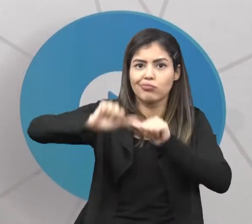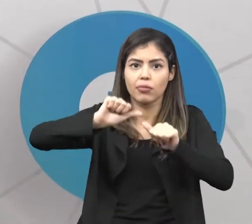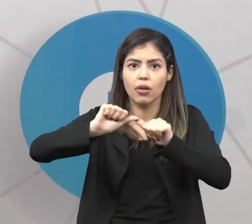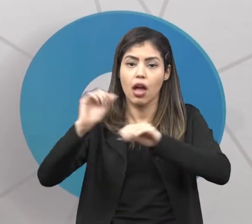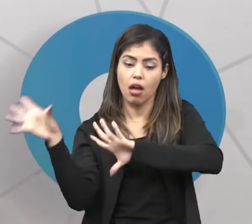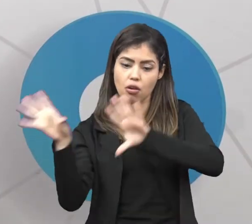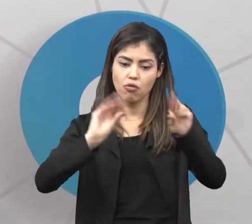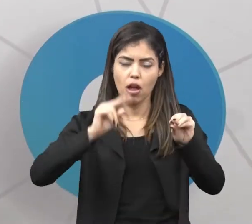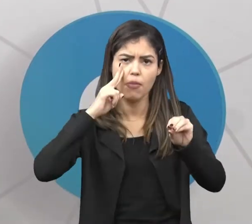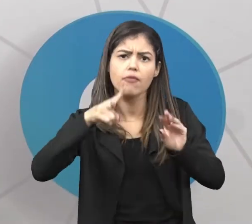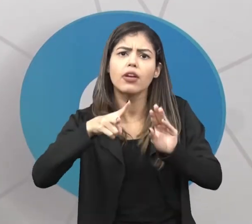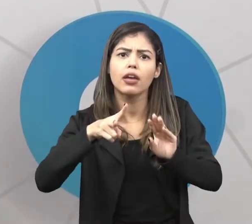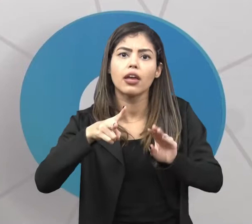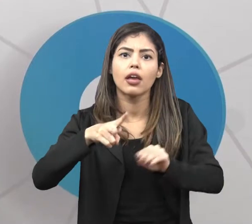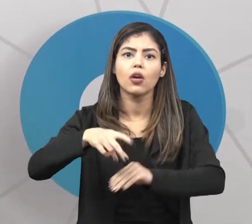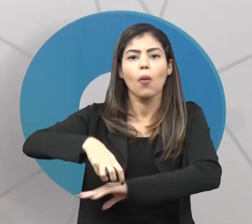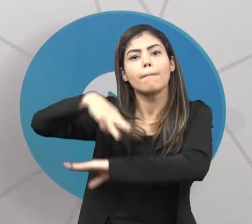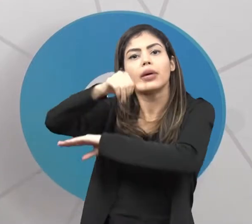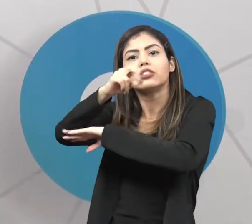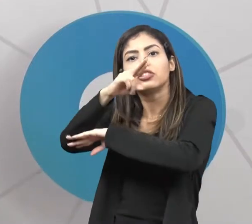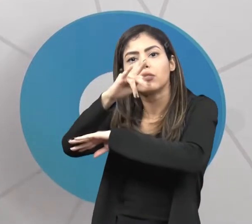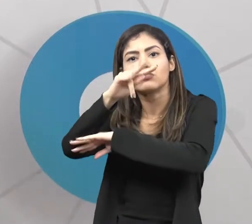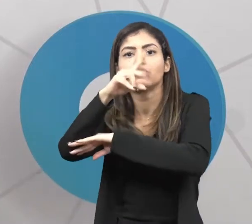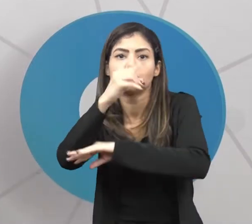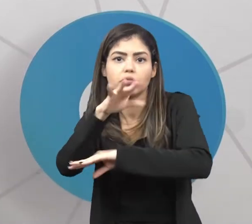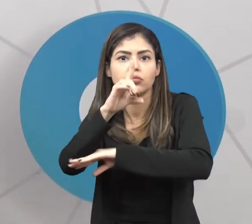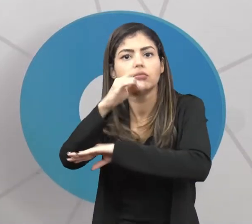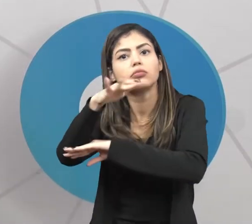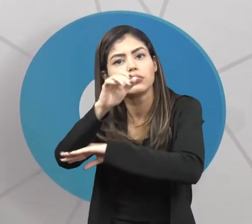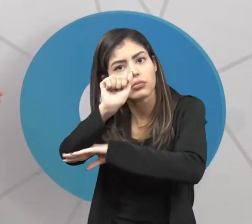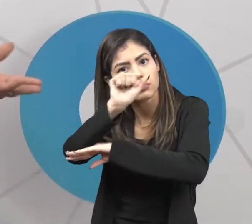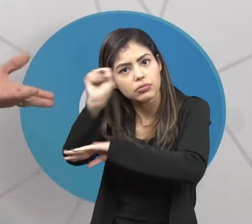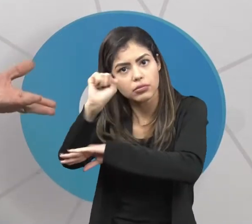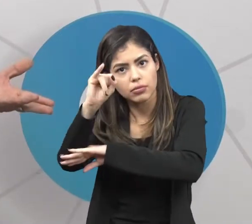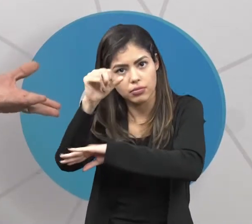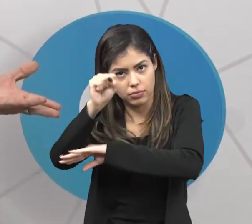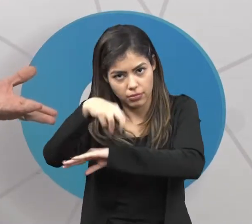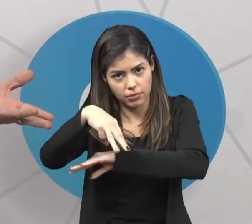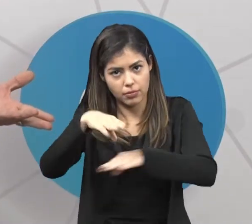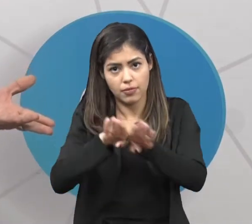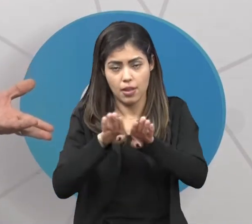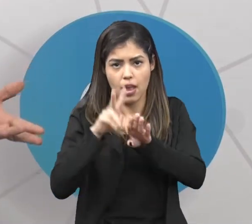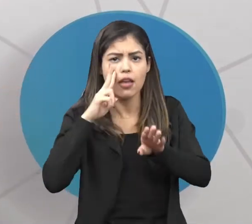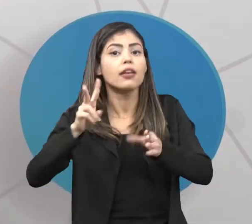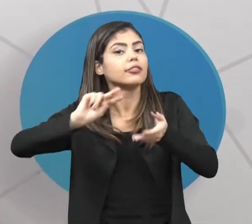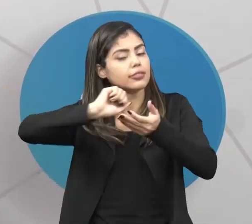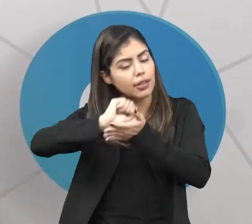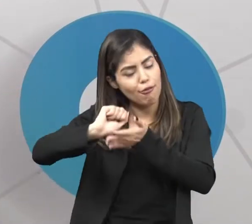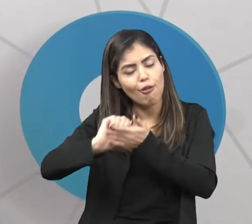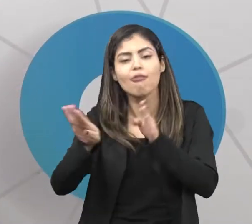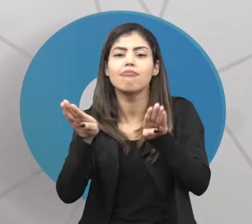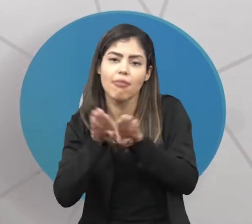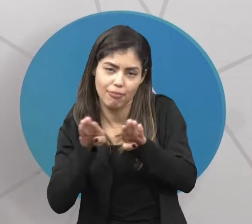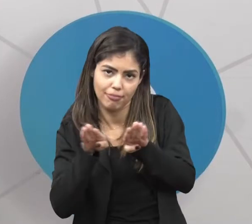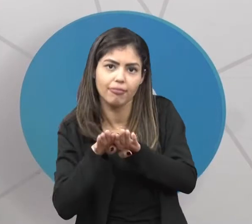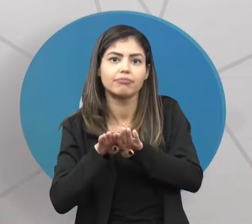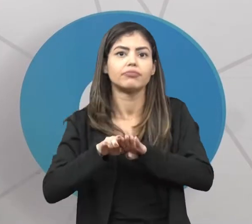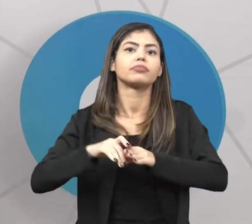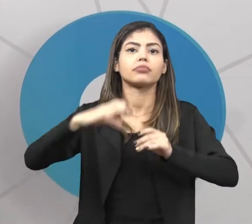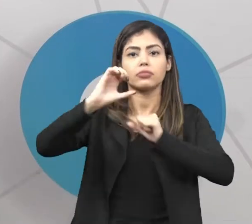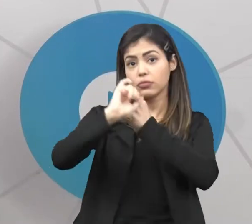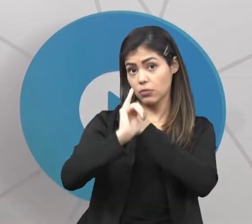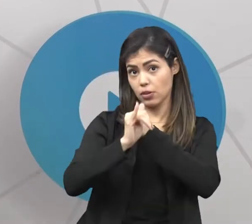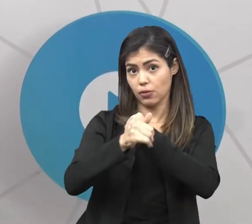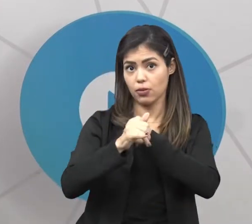pode acompanhar, inclusive, com Machado de Assis, que também escreveu uma crônica, através da metalinguagem, que